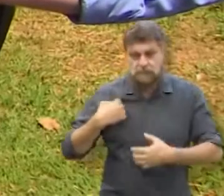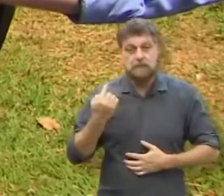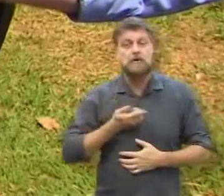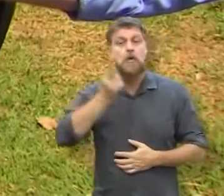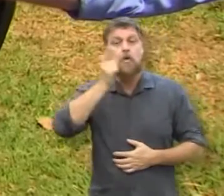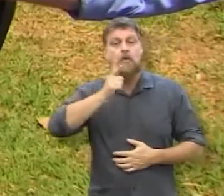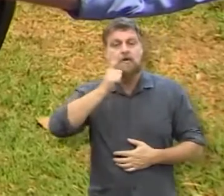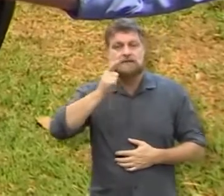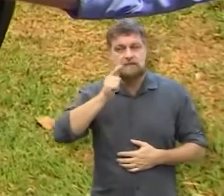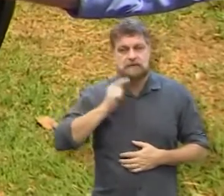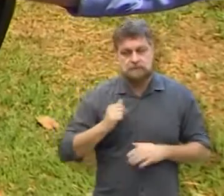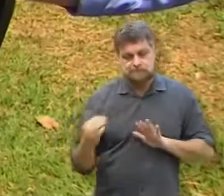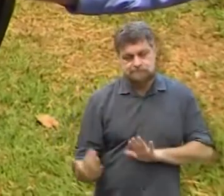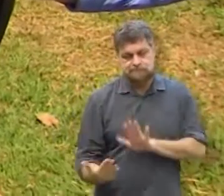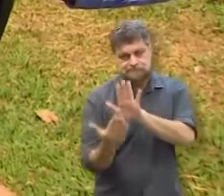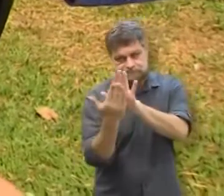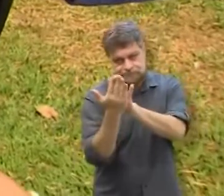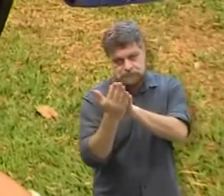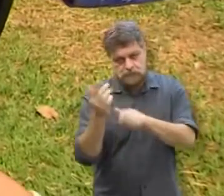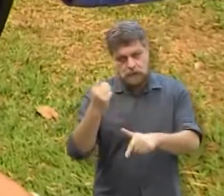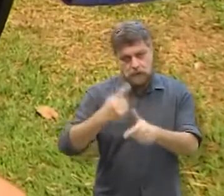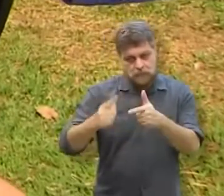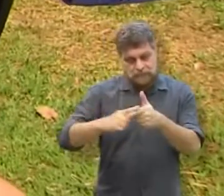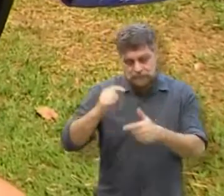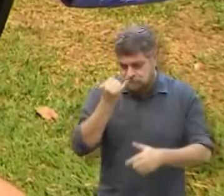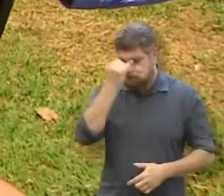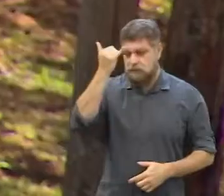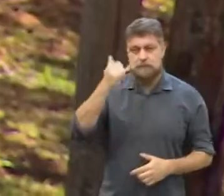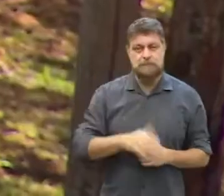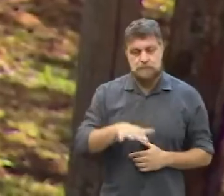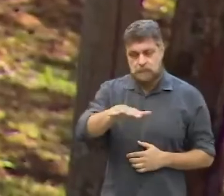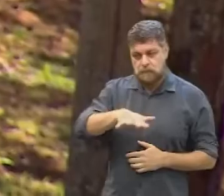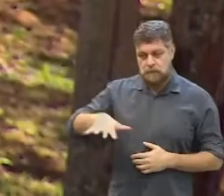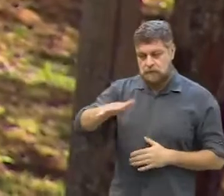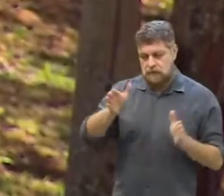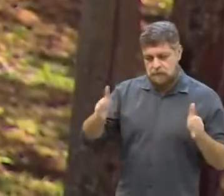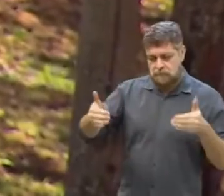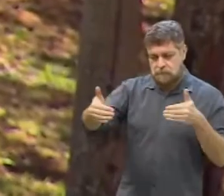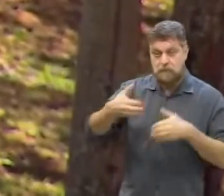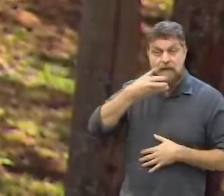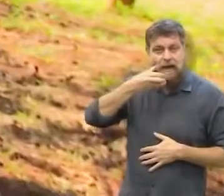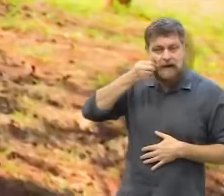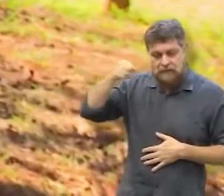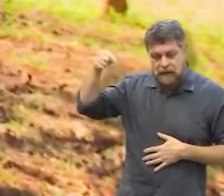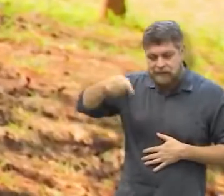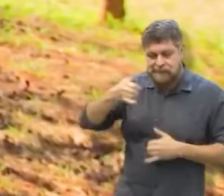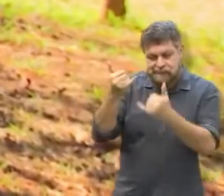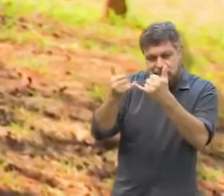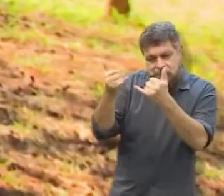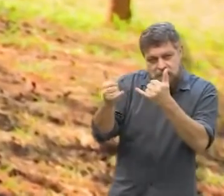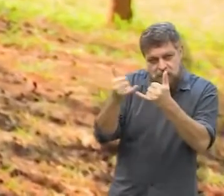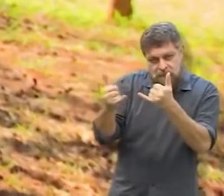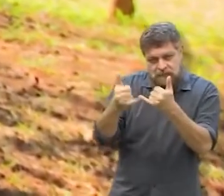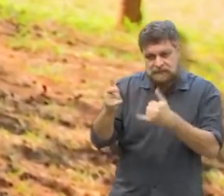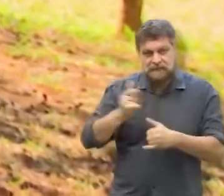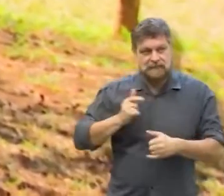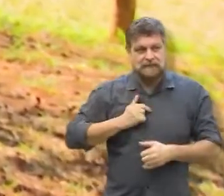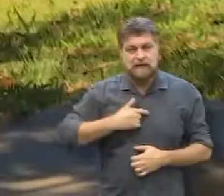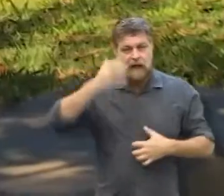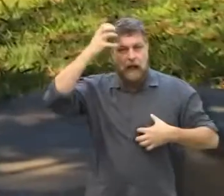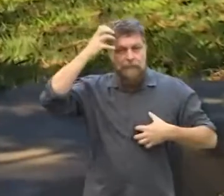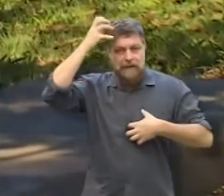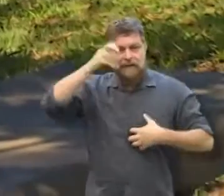esforços para a gente fazer o enfrentamento de uma situação emergencial. Uma área foi demarcada no parque, onde foi simulado o encontro